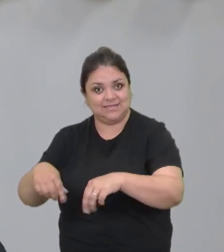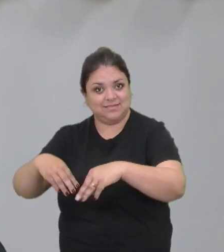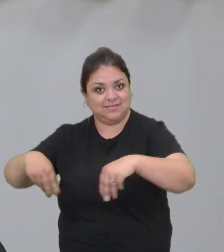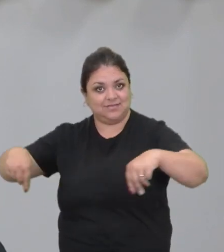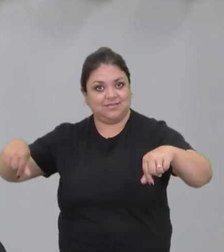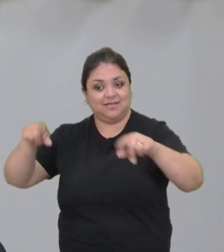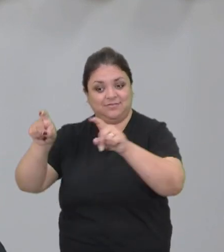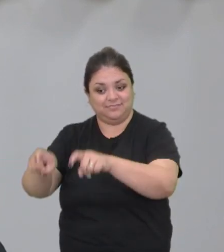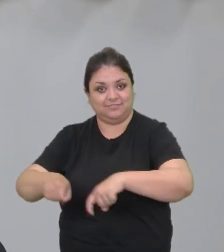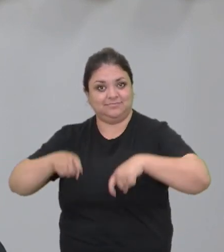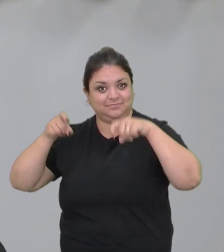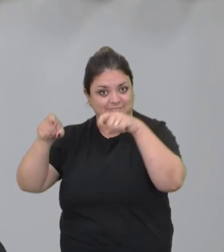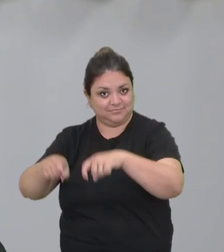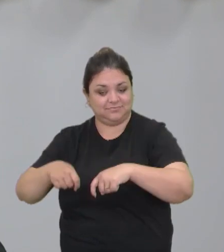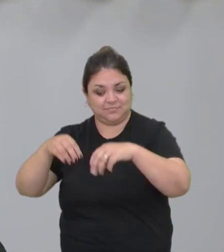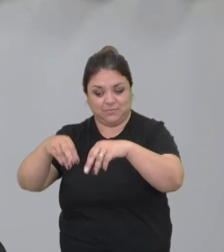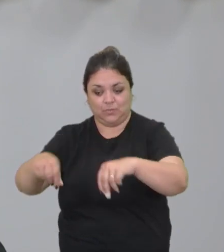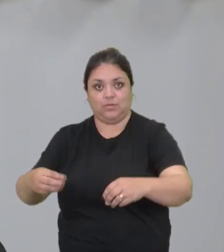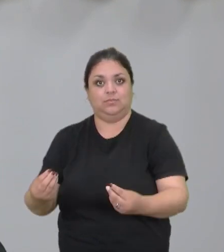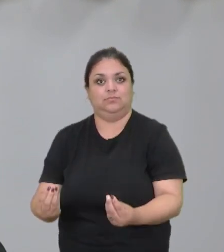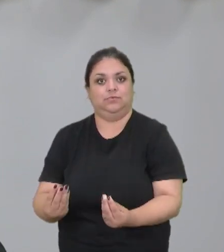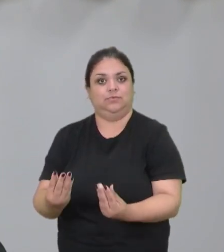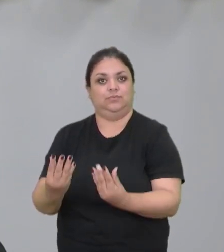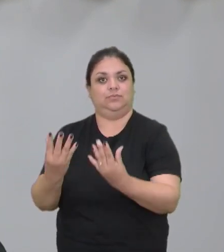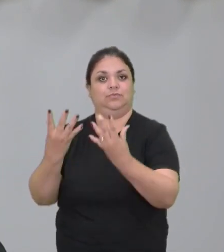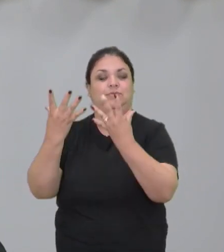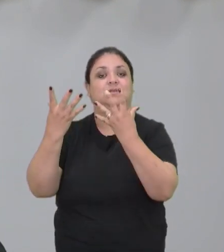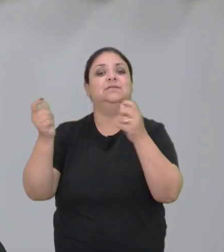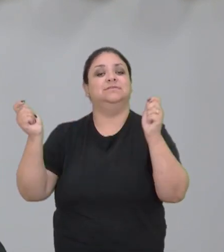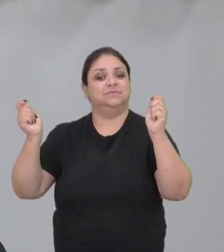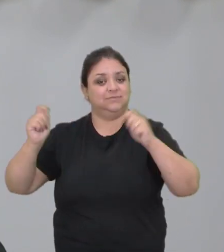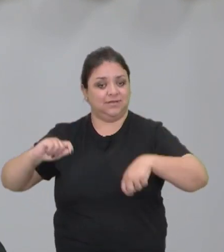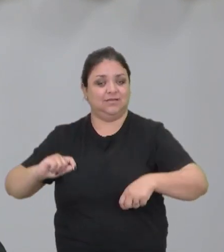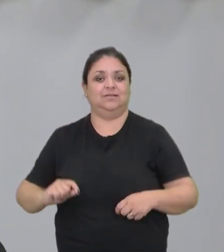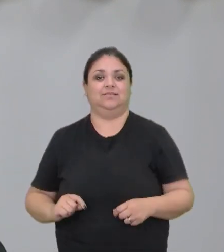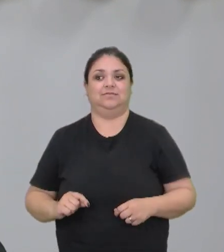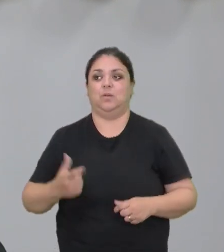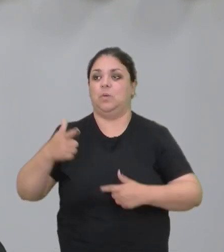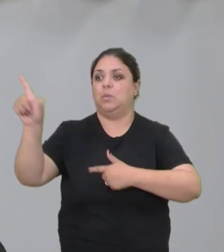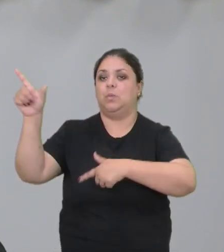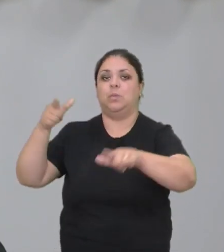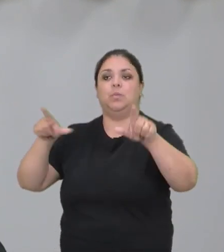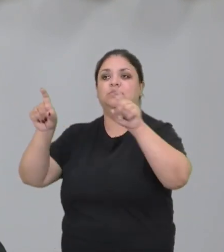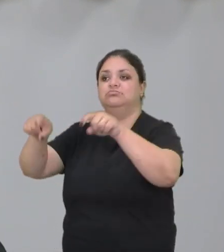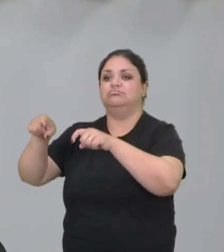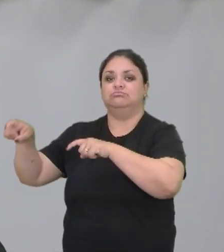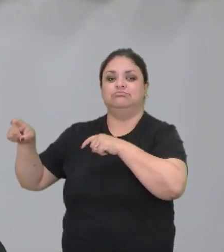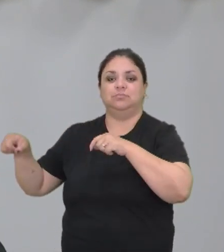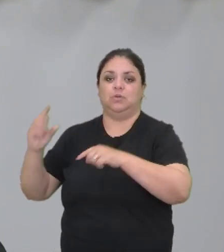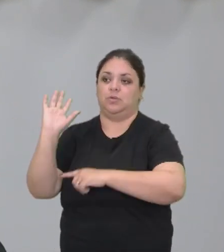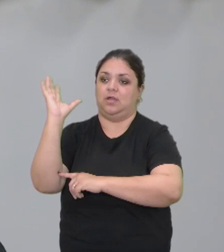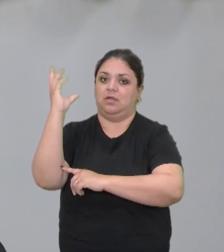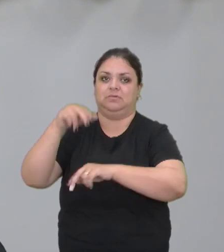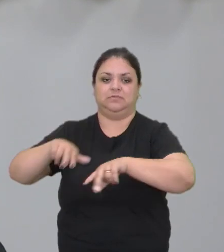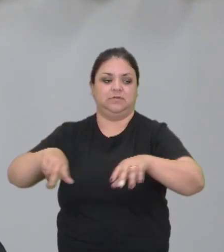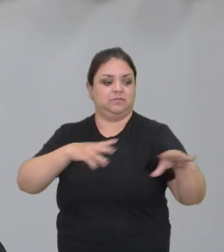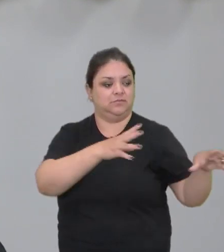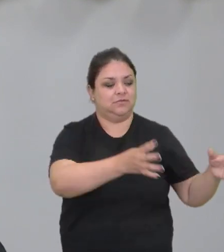elementos podem servir aí de adubo para outras hortas, para outras plantações. E então a gente vai